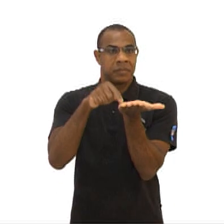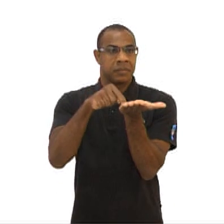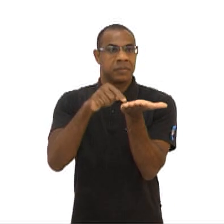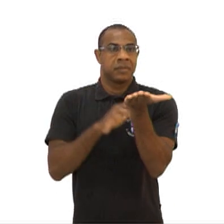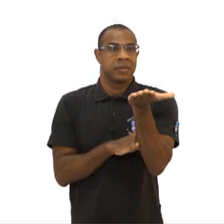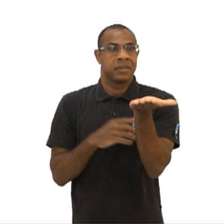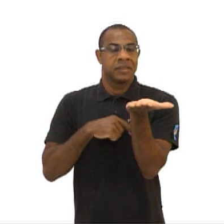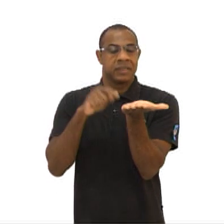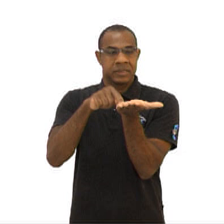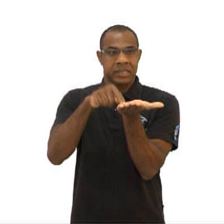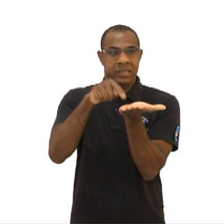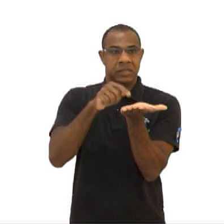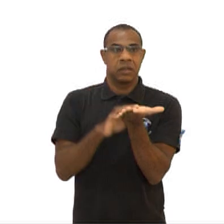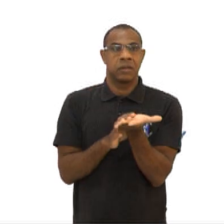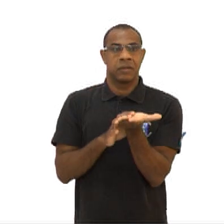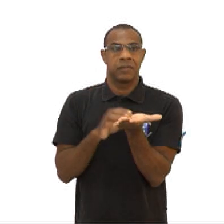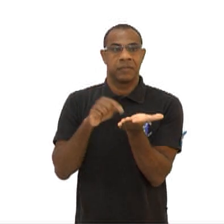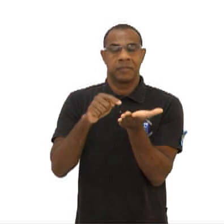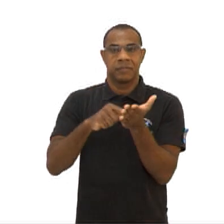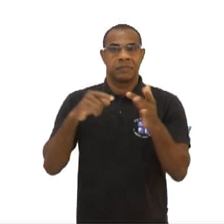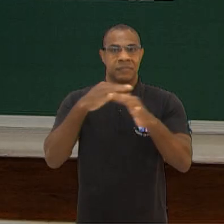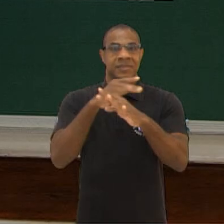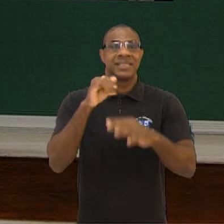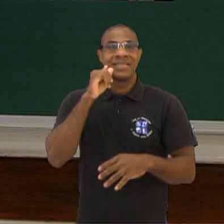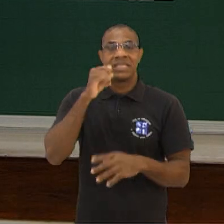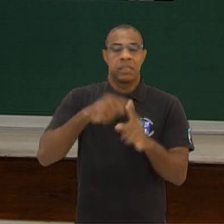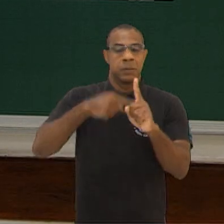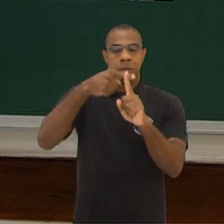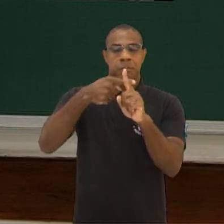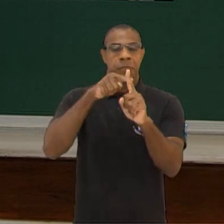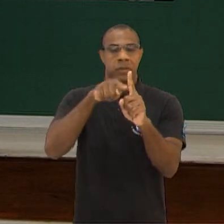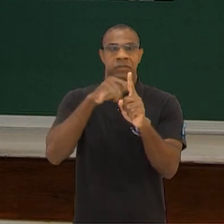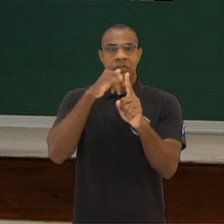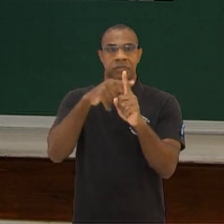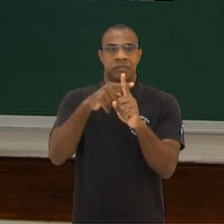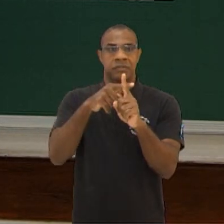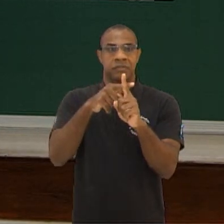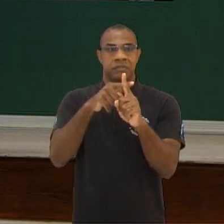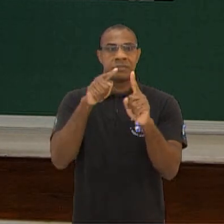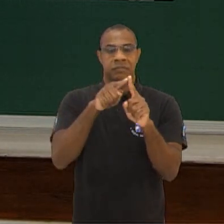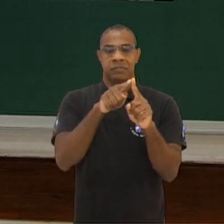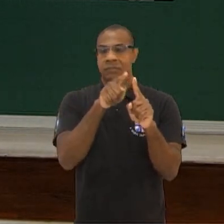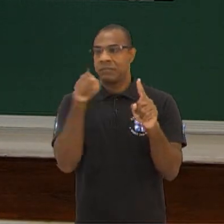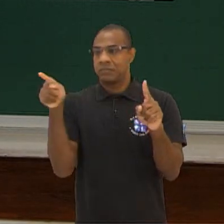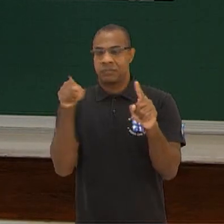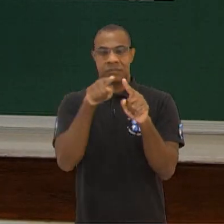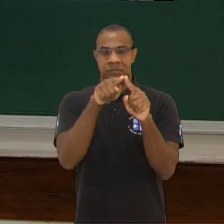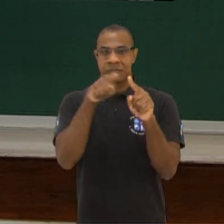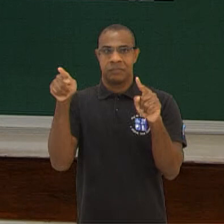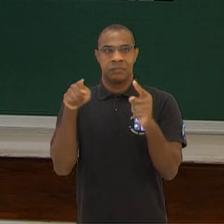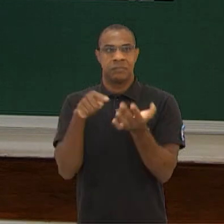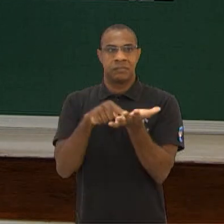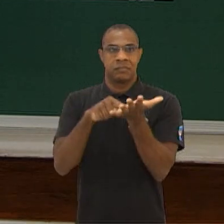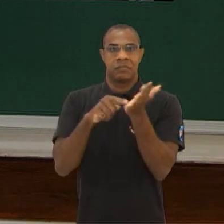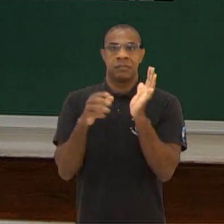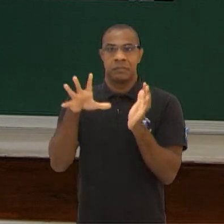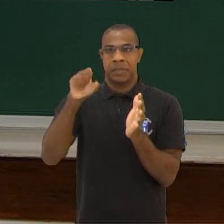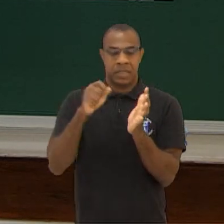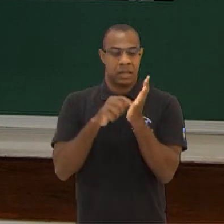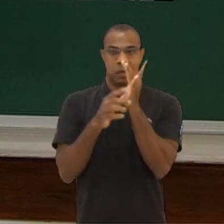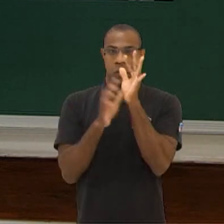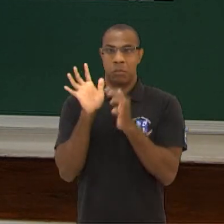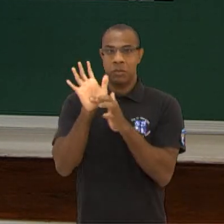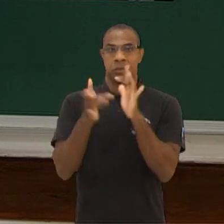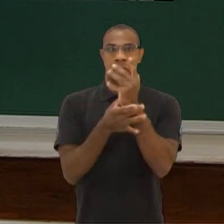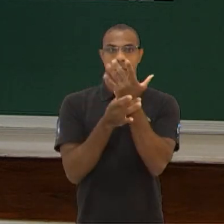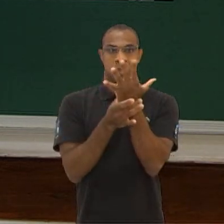carga positiva, nesse caso, com a velocidade nessa direção. Então, você vai pegar a sua mão, ok? Como